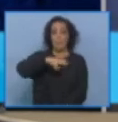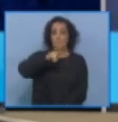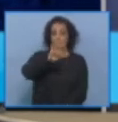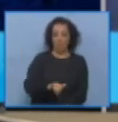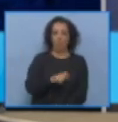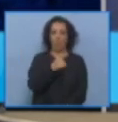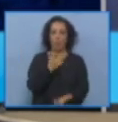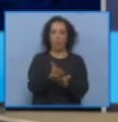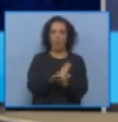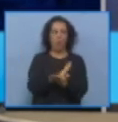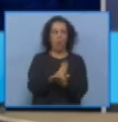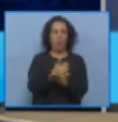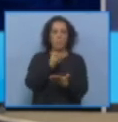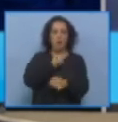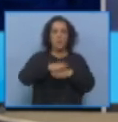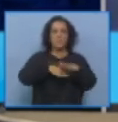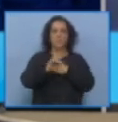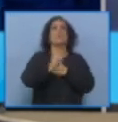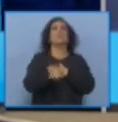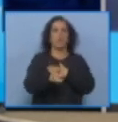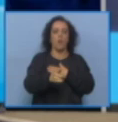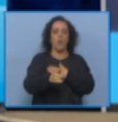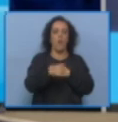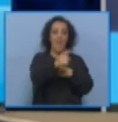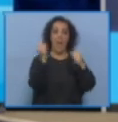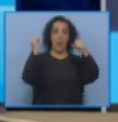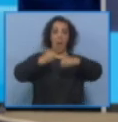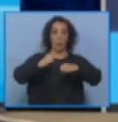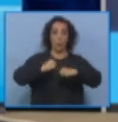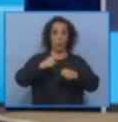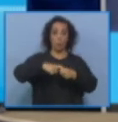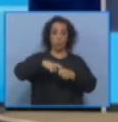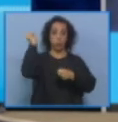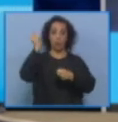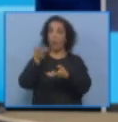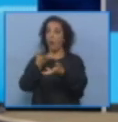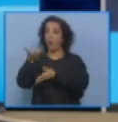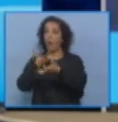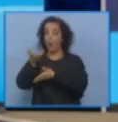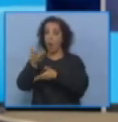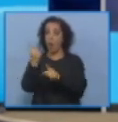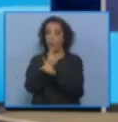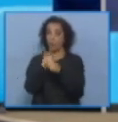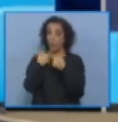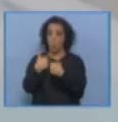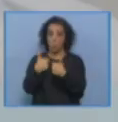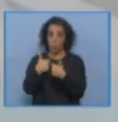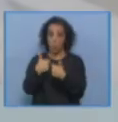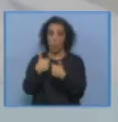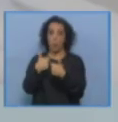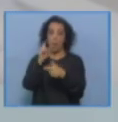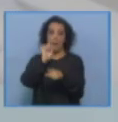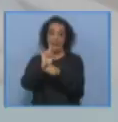aquilo que era um trabalho quase impossível, que era negociar um acordo de saída em que tudo o que era bom de